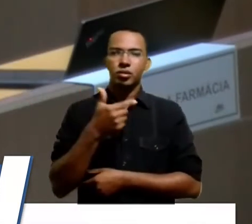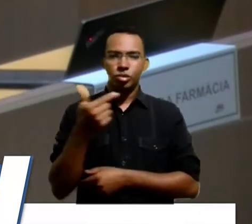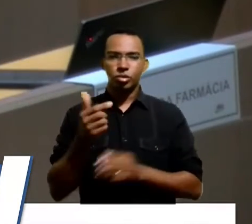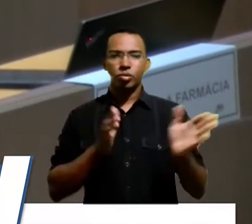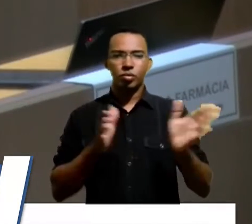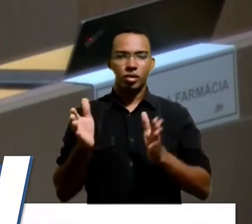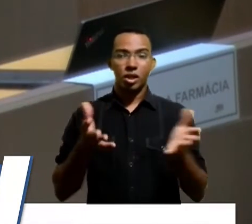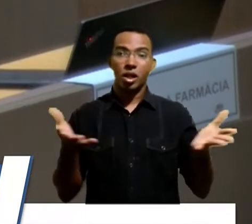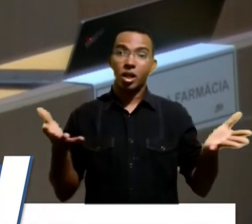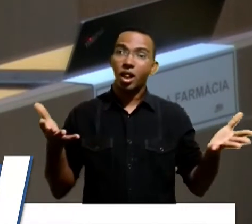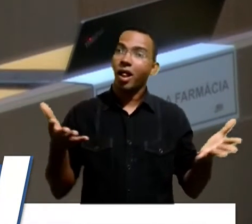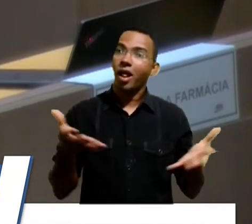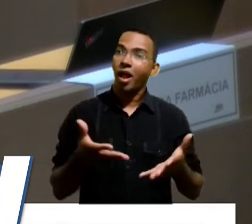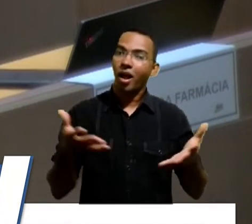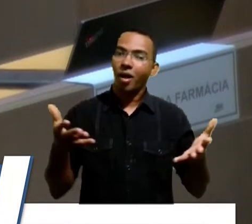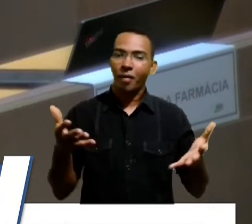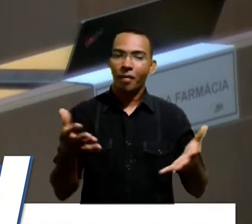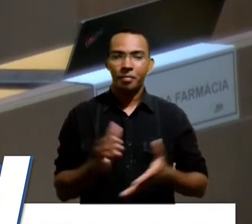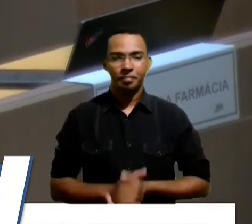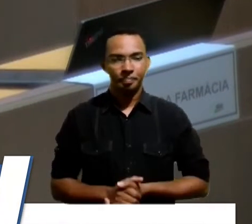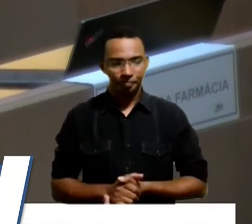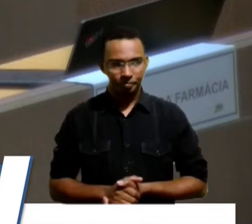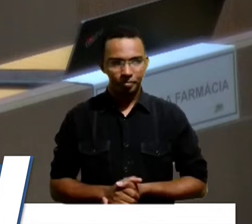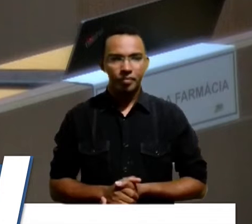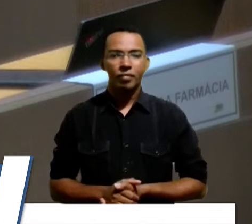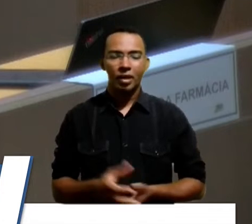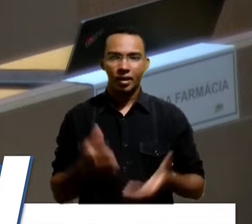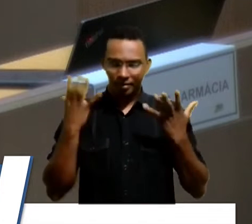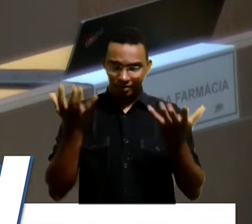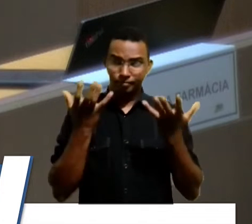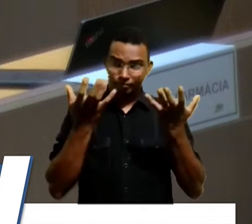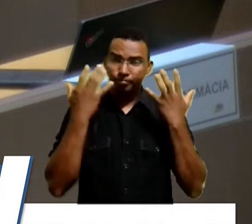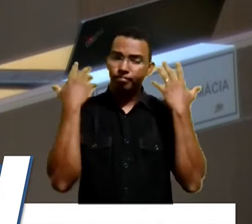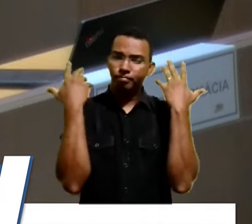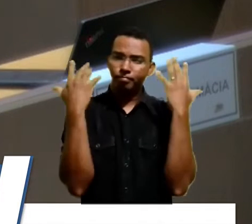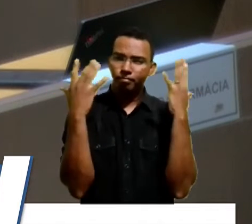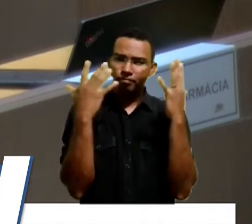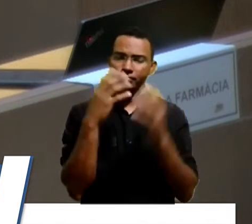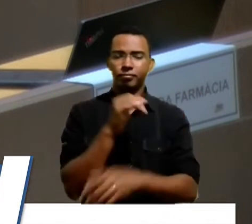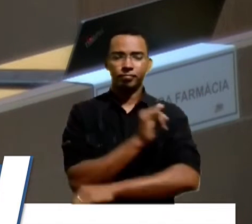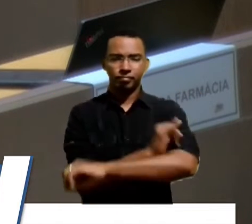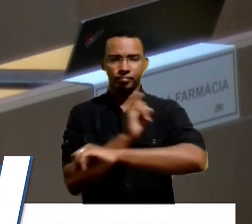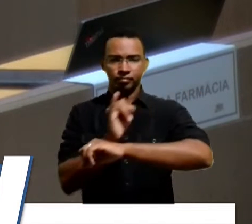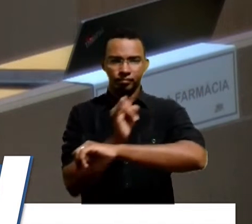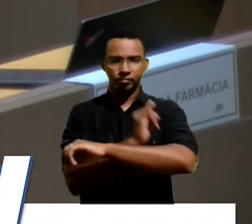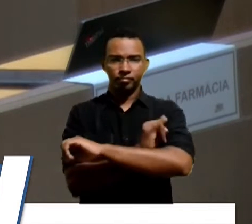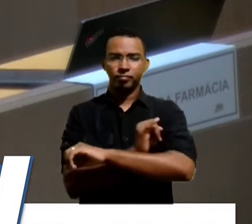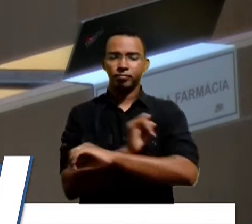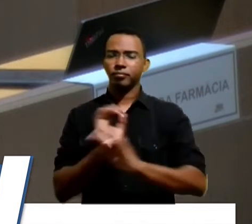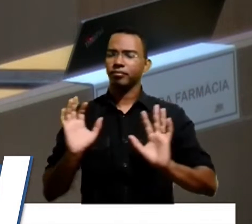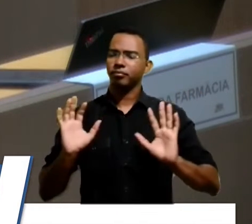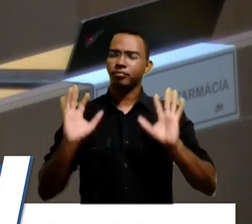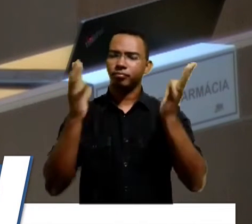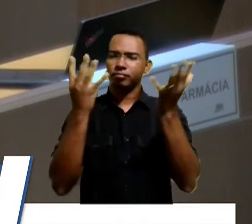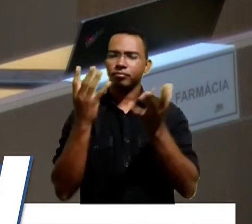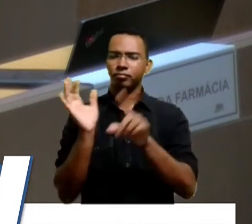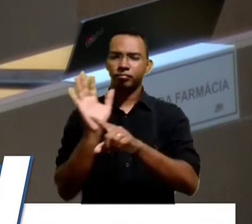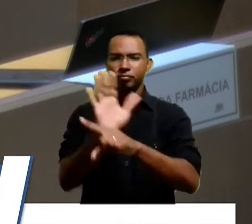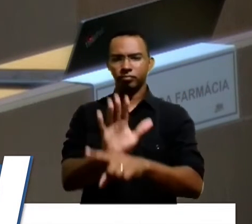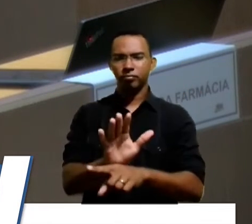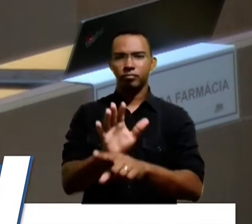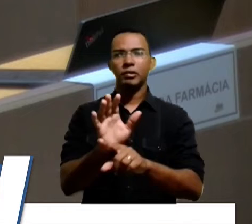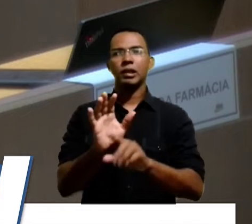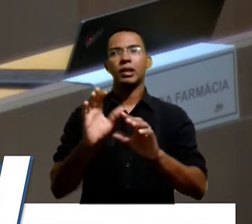né? E eu queria te parabenizar também, Hilton. A alegria que você promove para essas crianças, às vezes